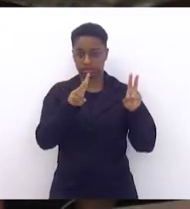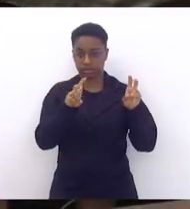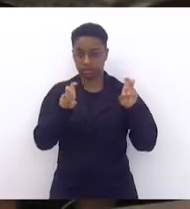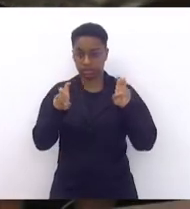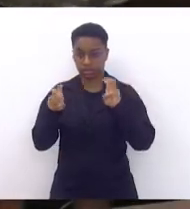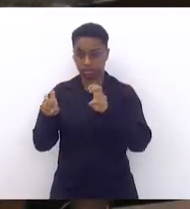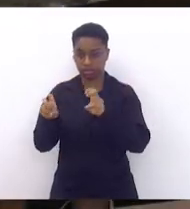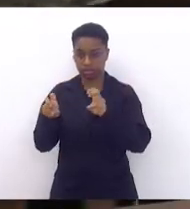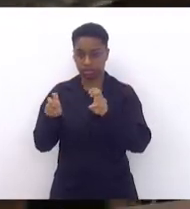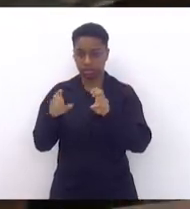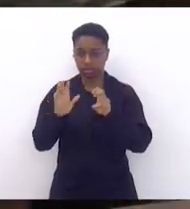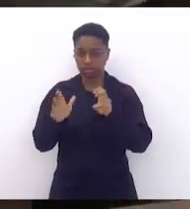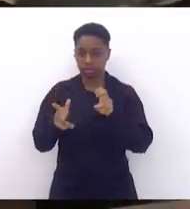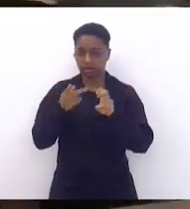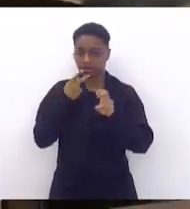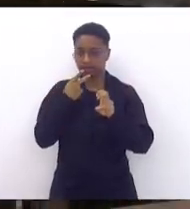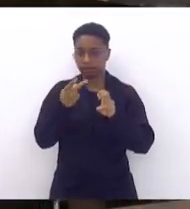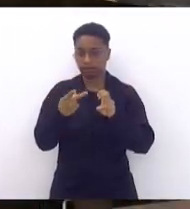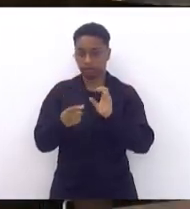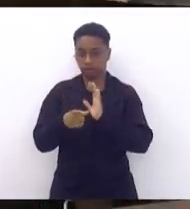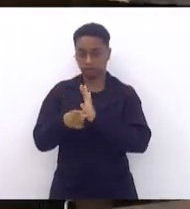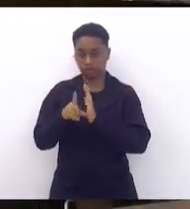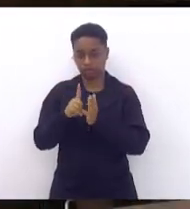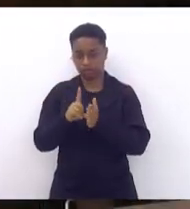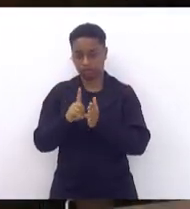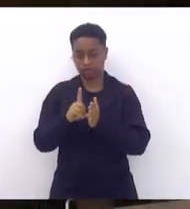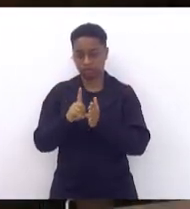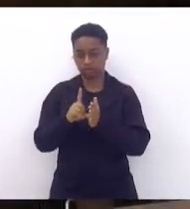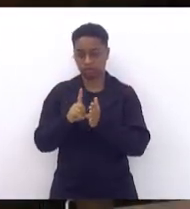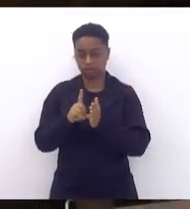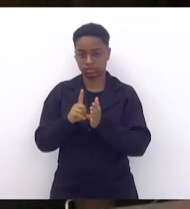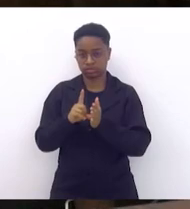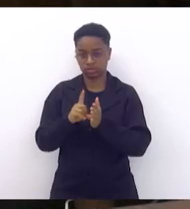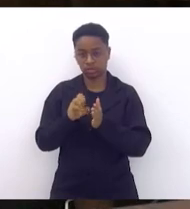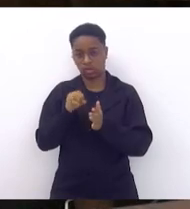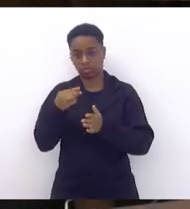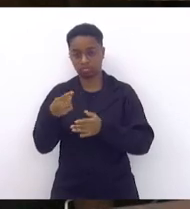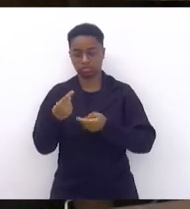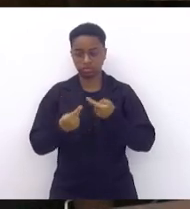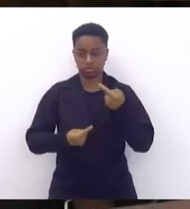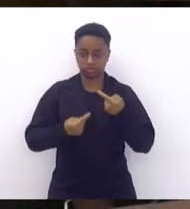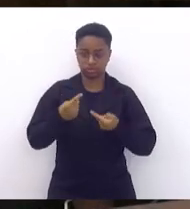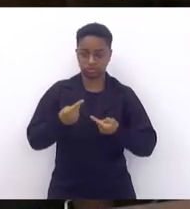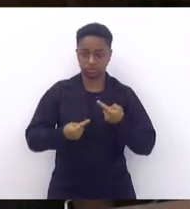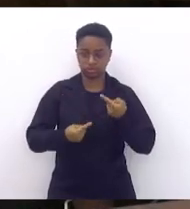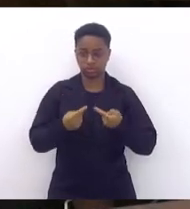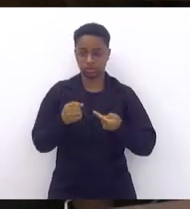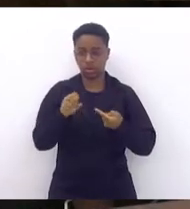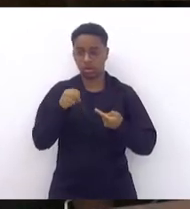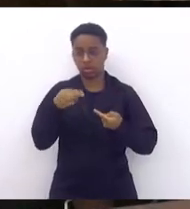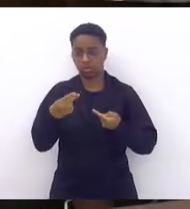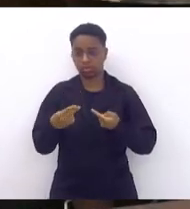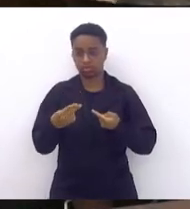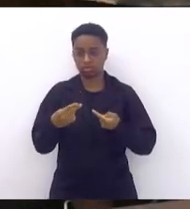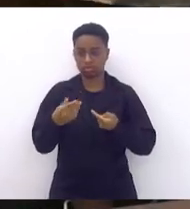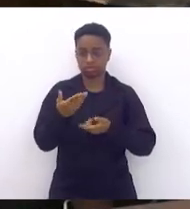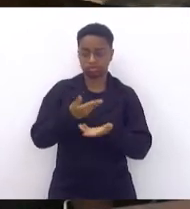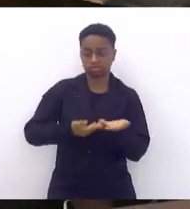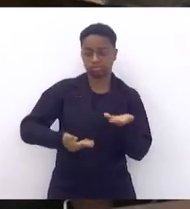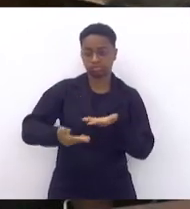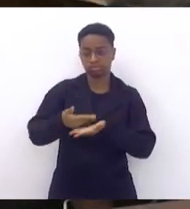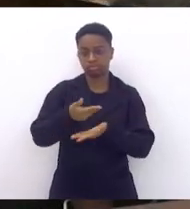foi dito ou falado ou discutido ou solidarizado nesta